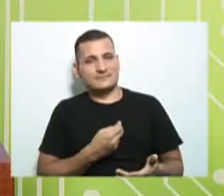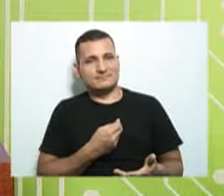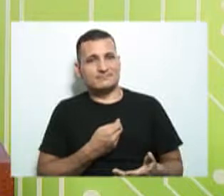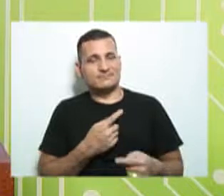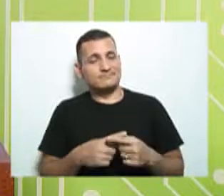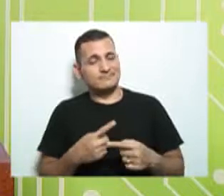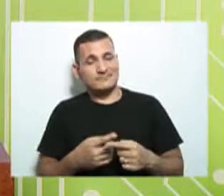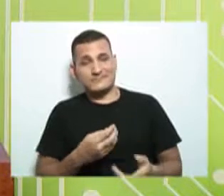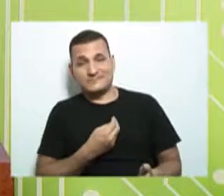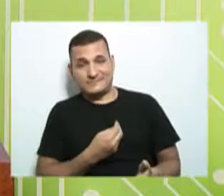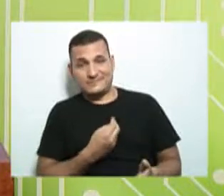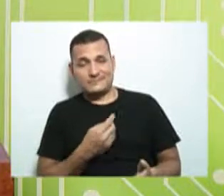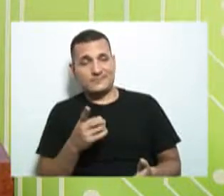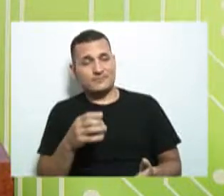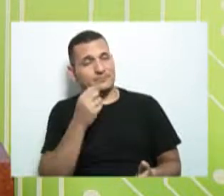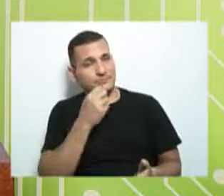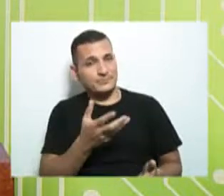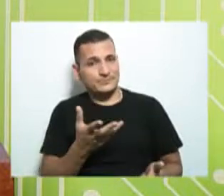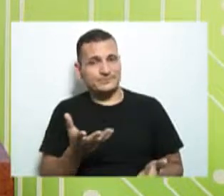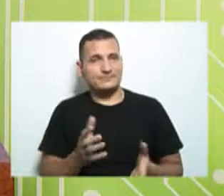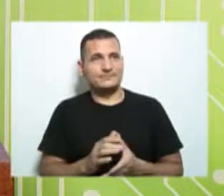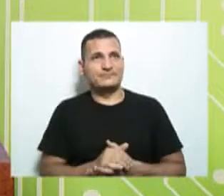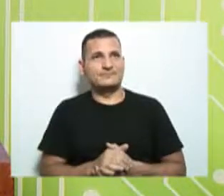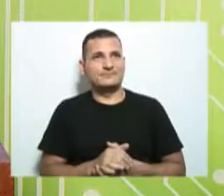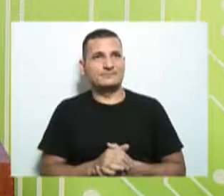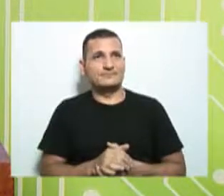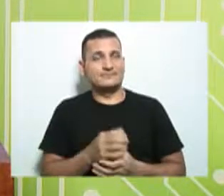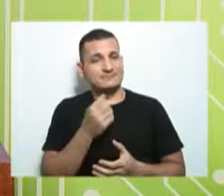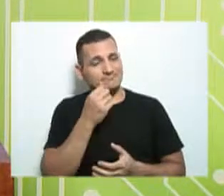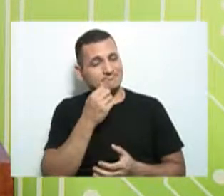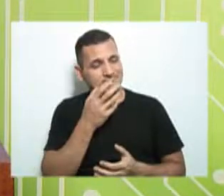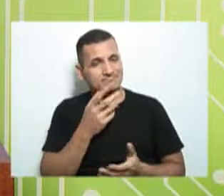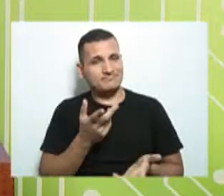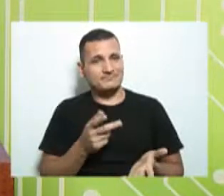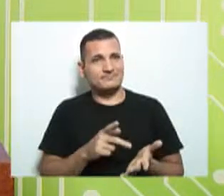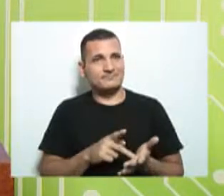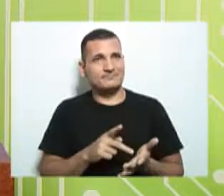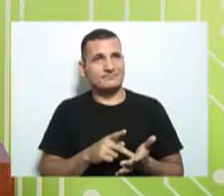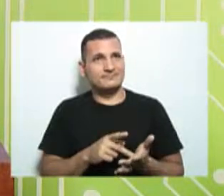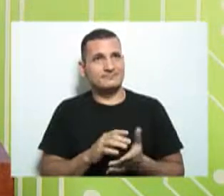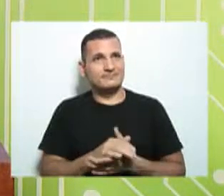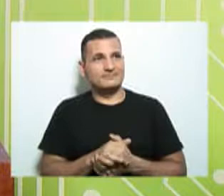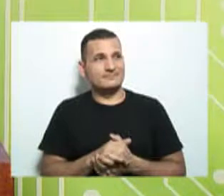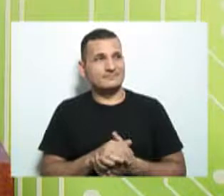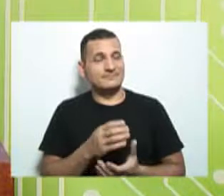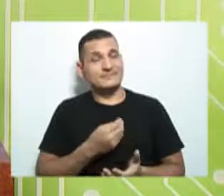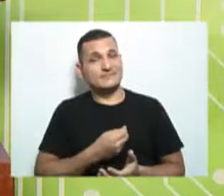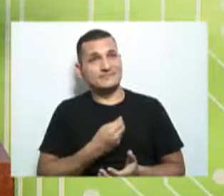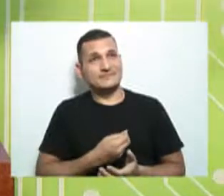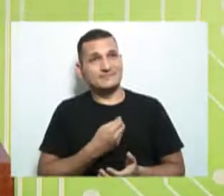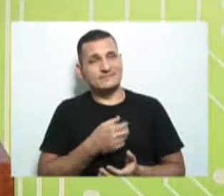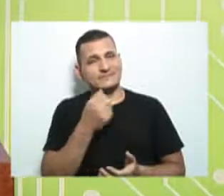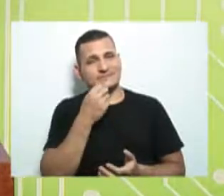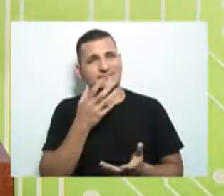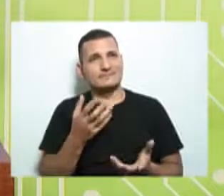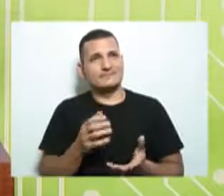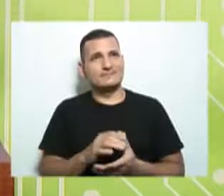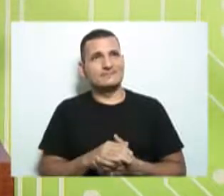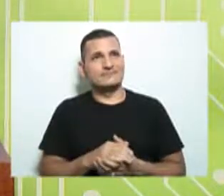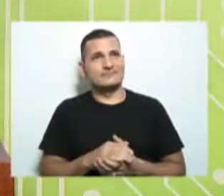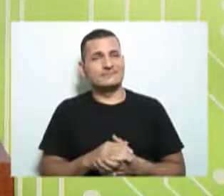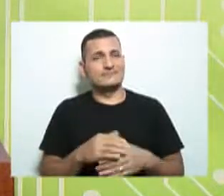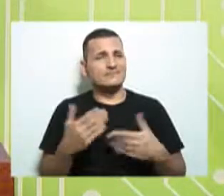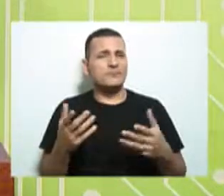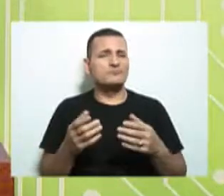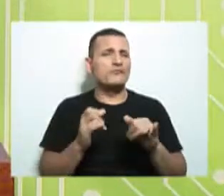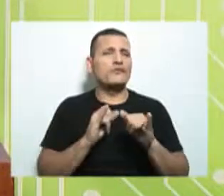é uma coisa muito boa. Muito boa a vida. A vida é boa de... Que informação eu estou